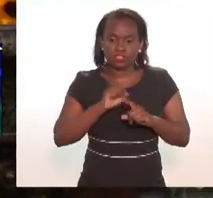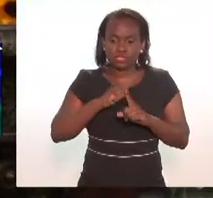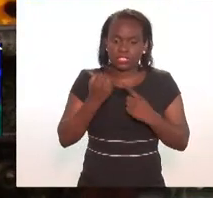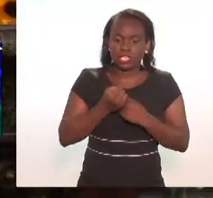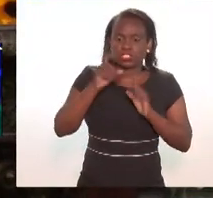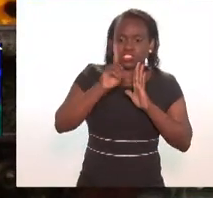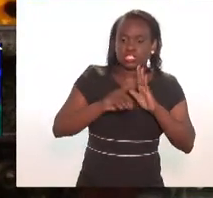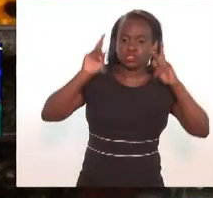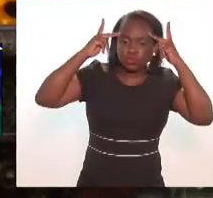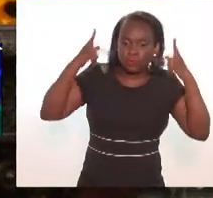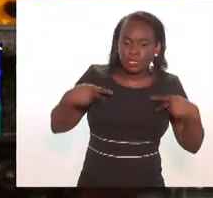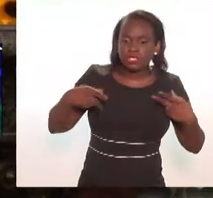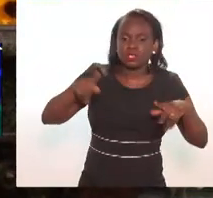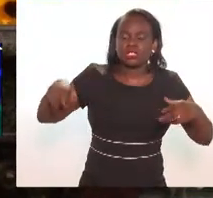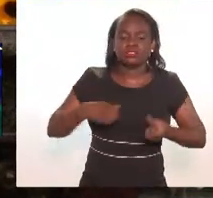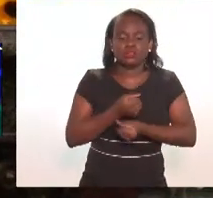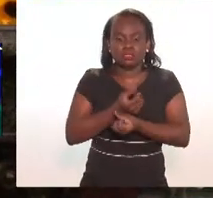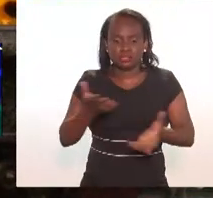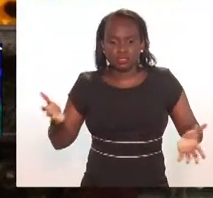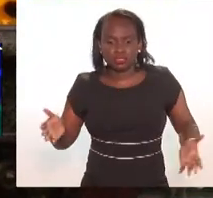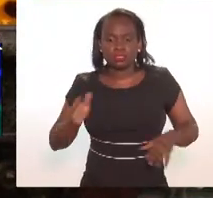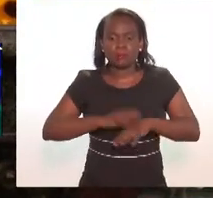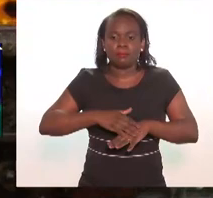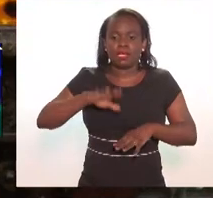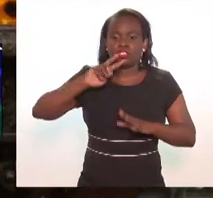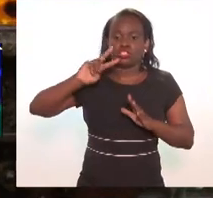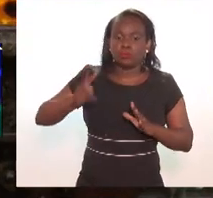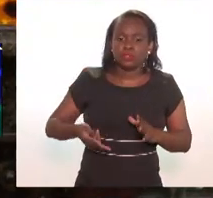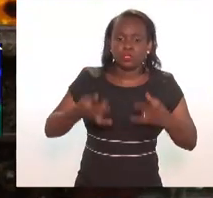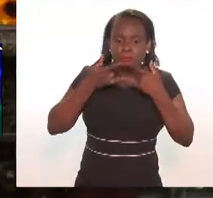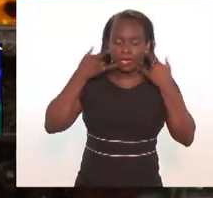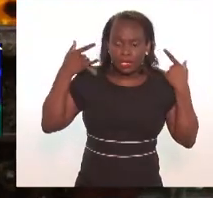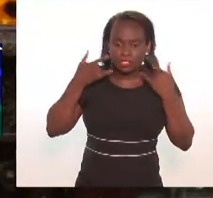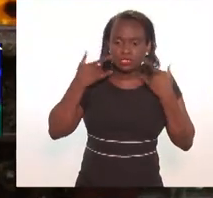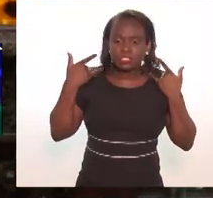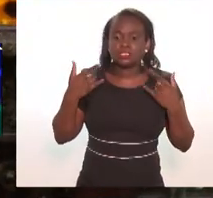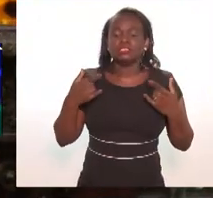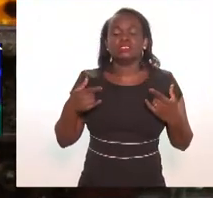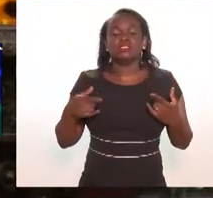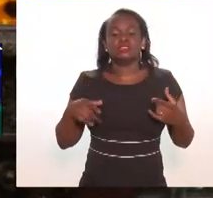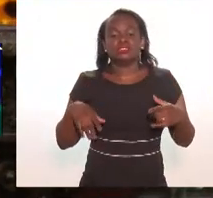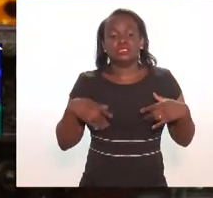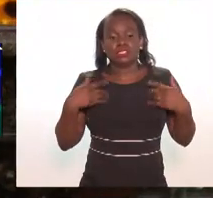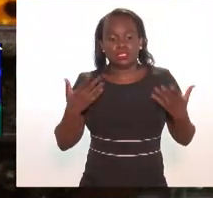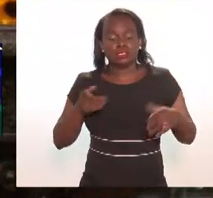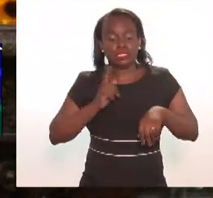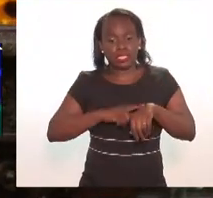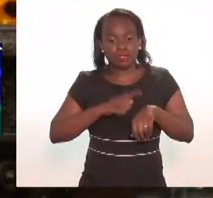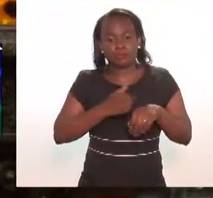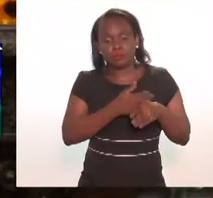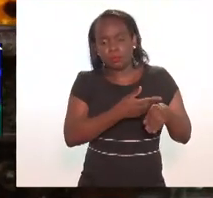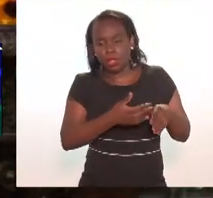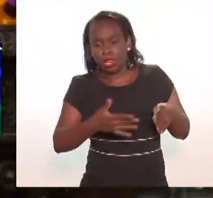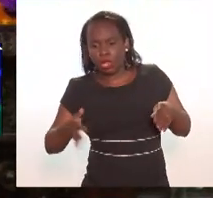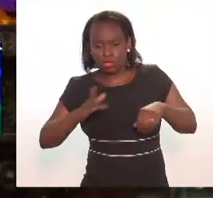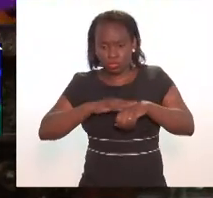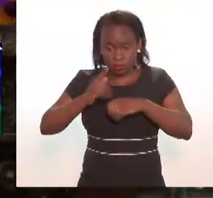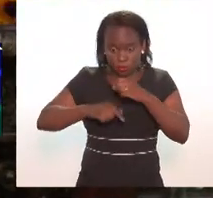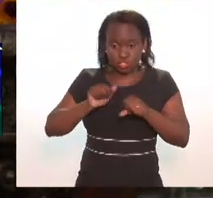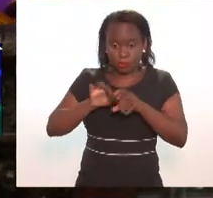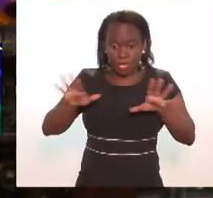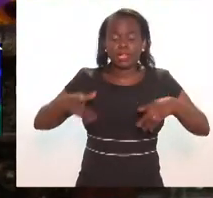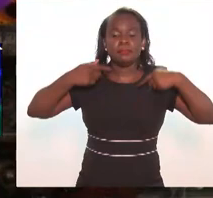Humanos, nós distribuímos mais de 2 milhões de máscaras e, enquanto durar a pandemia, nós